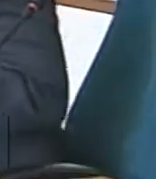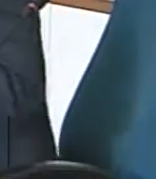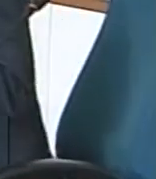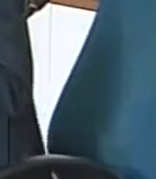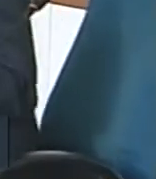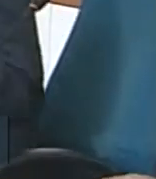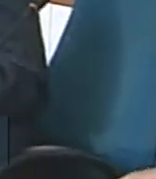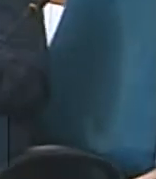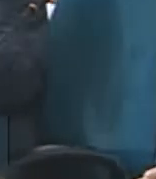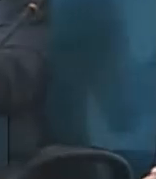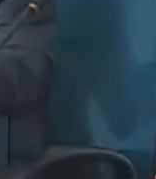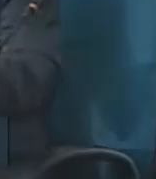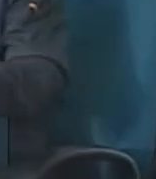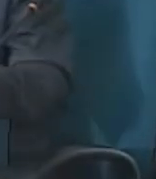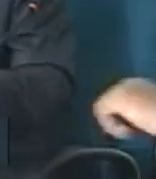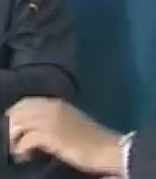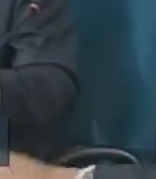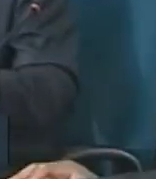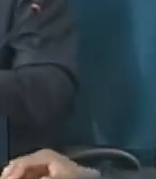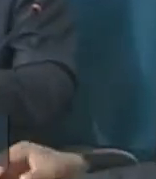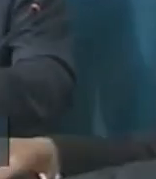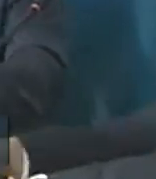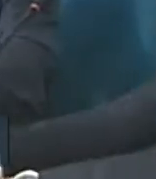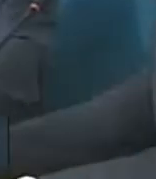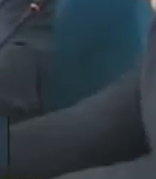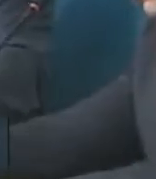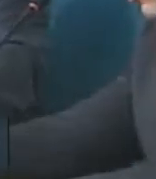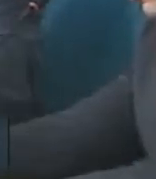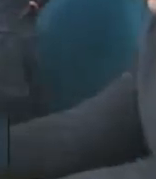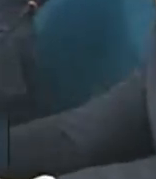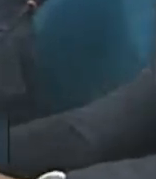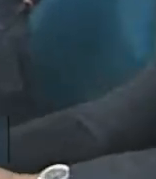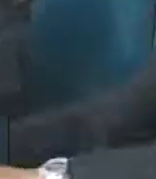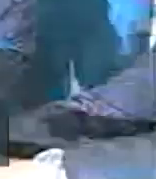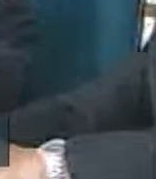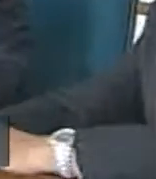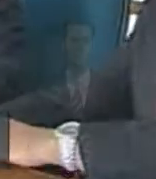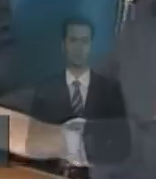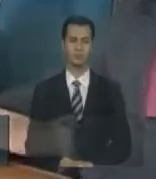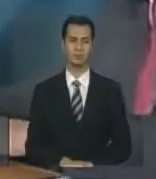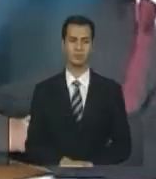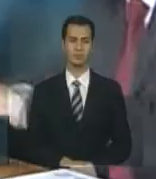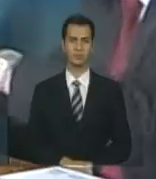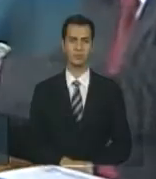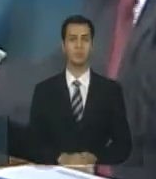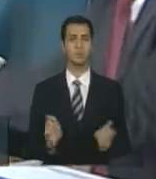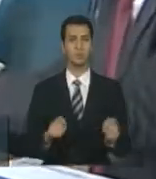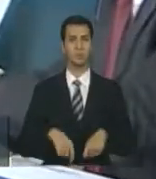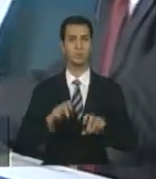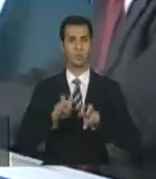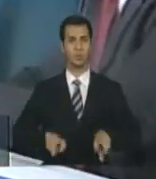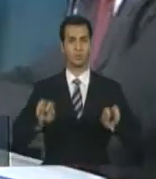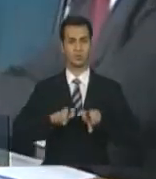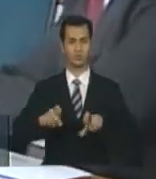Para cá, ou talvez isso. Trouxe o computador aqui para a gente poder ver.